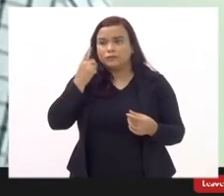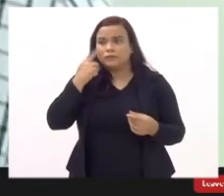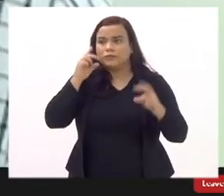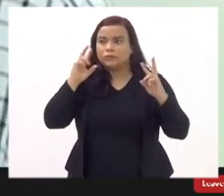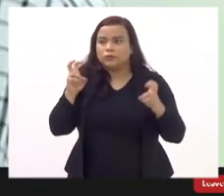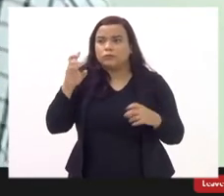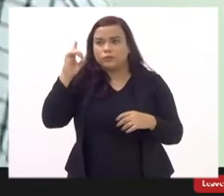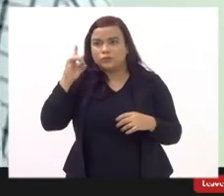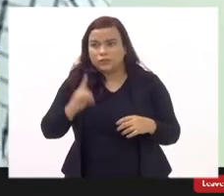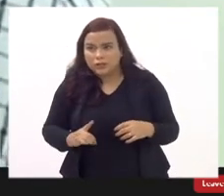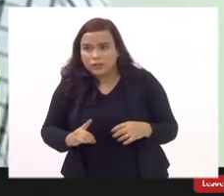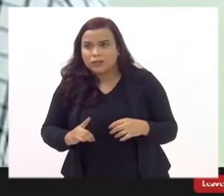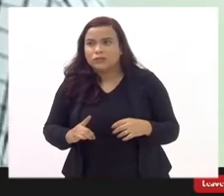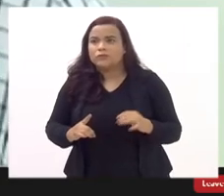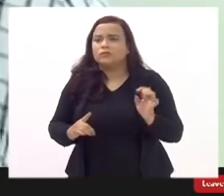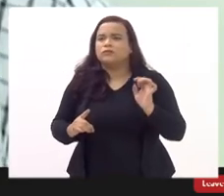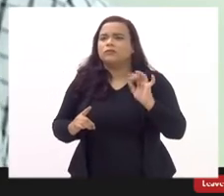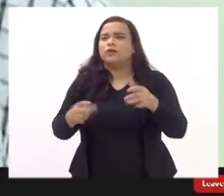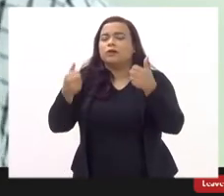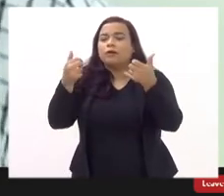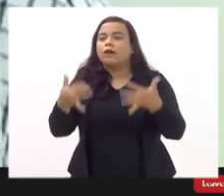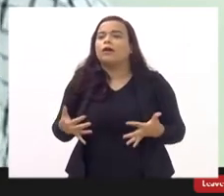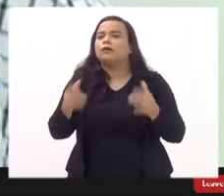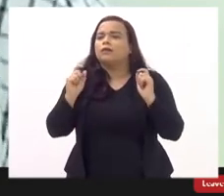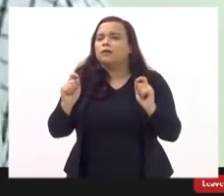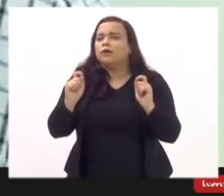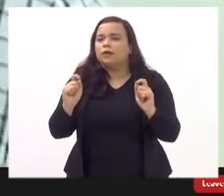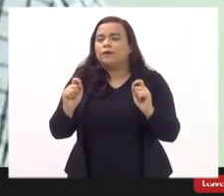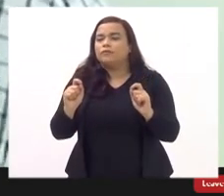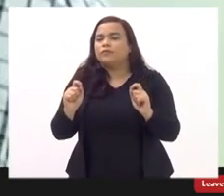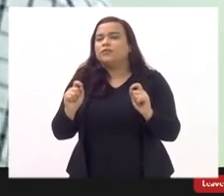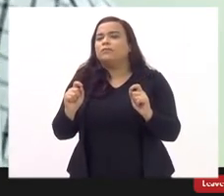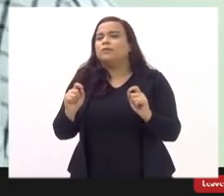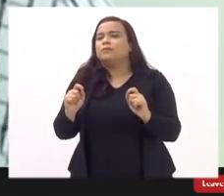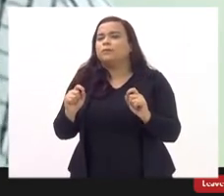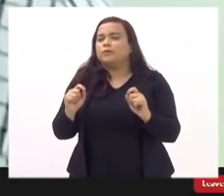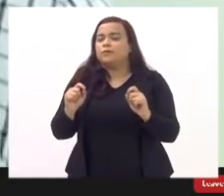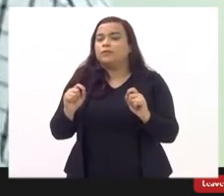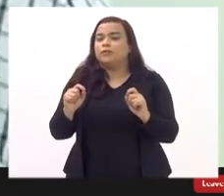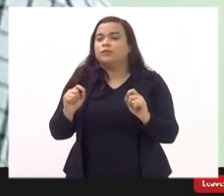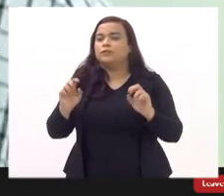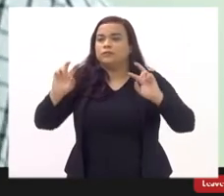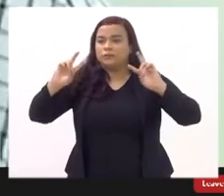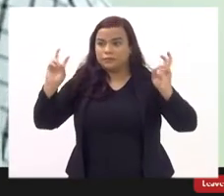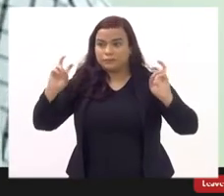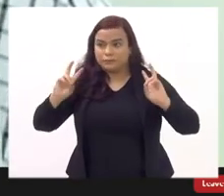nada parecido, apenas deixo claro que todas essas questões